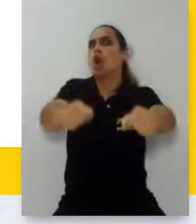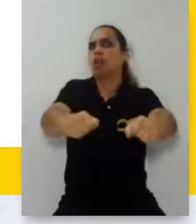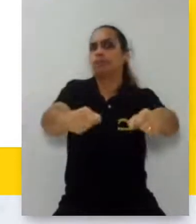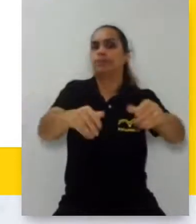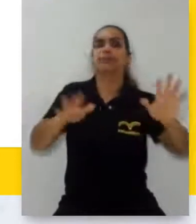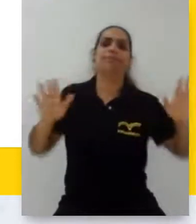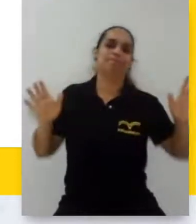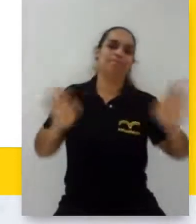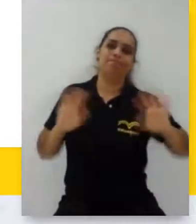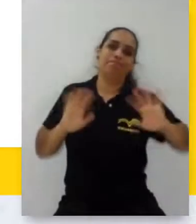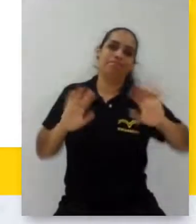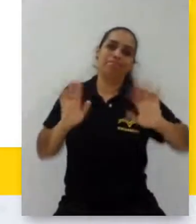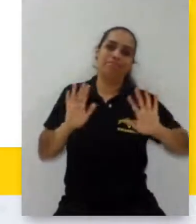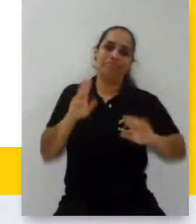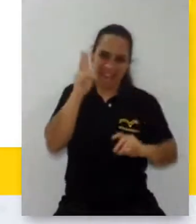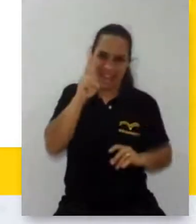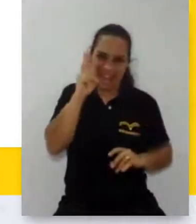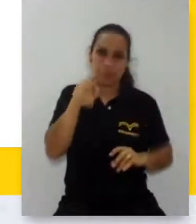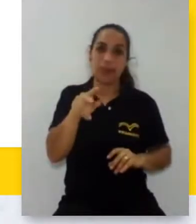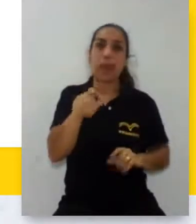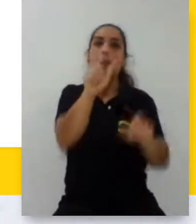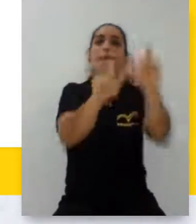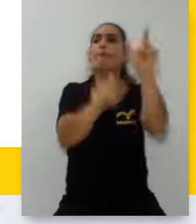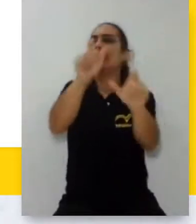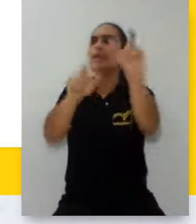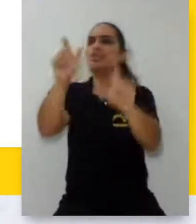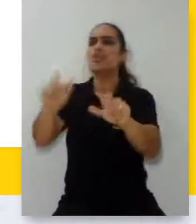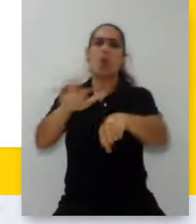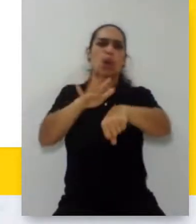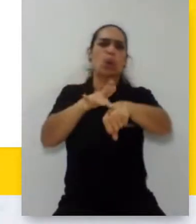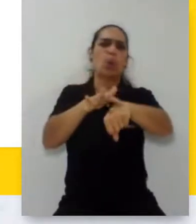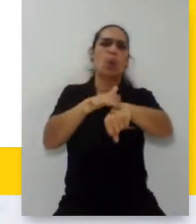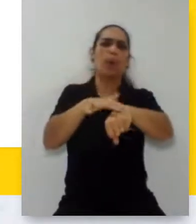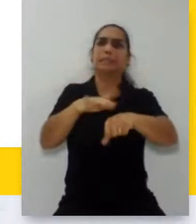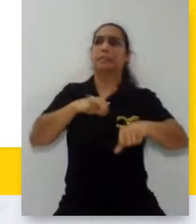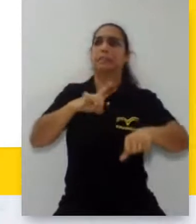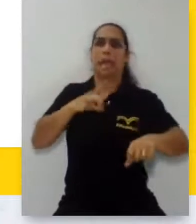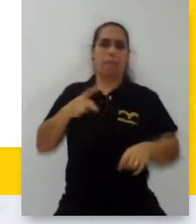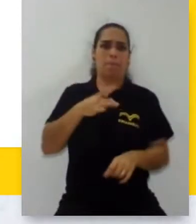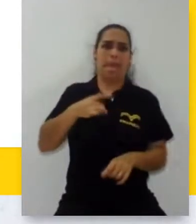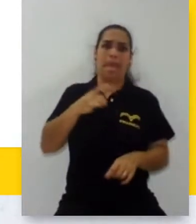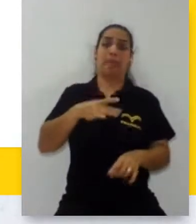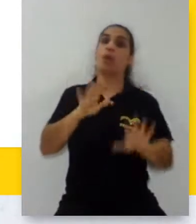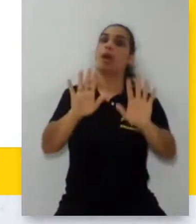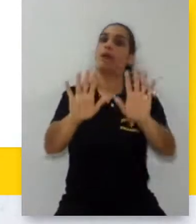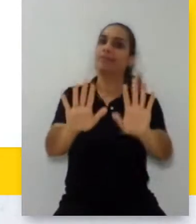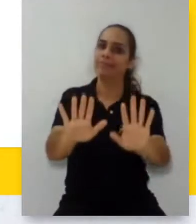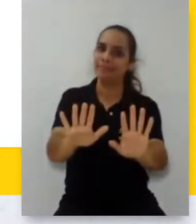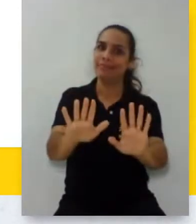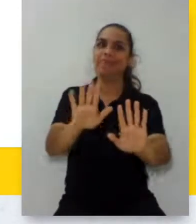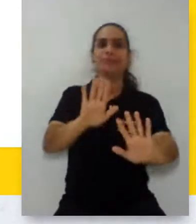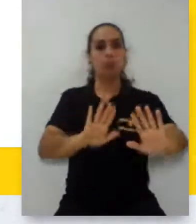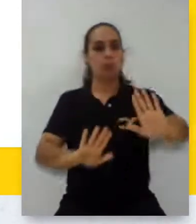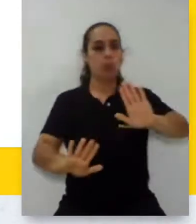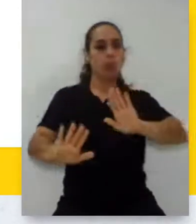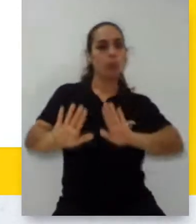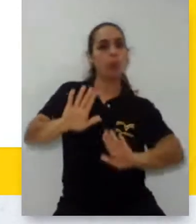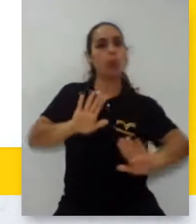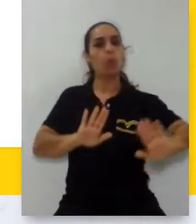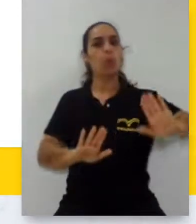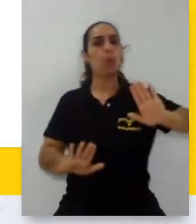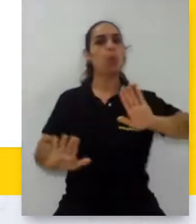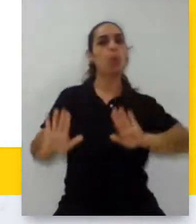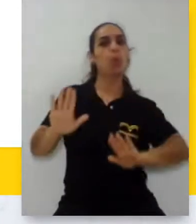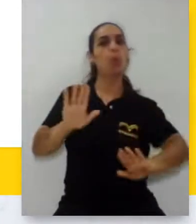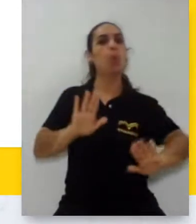algum tipo de doença têm um certo medo, vai com calma, com cautela, né? Mas se você consegue, se você pode, eu recomendo, faça exercícios mais